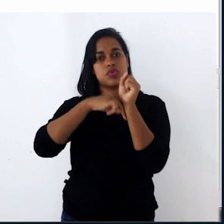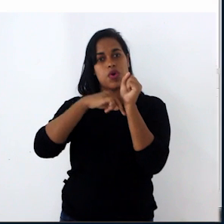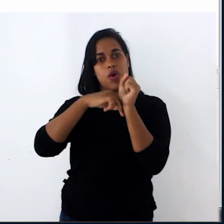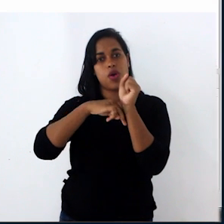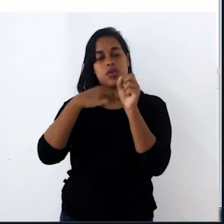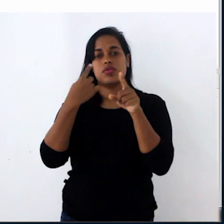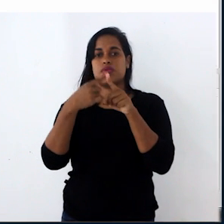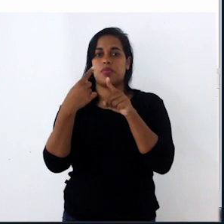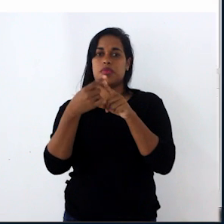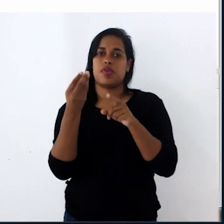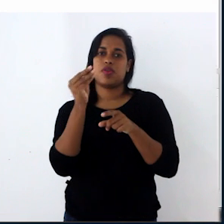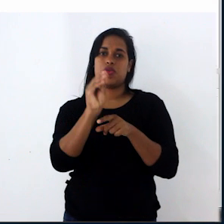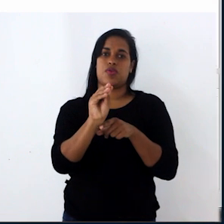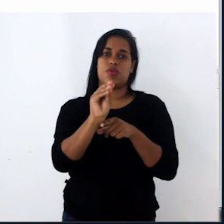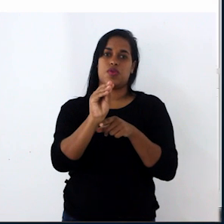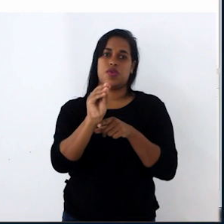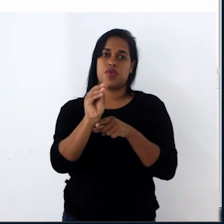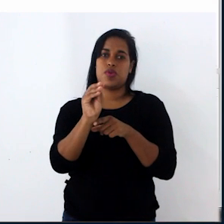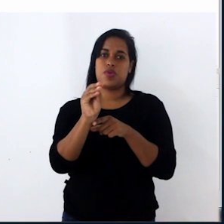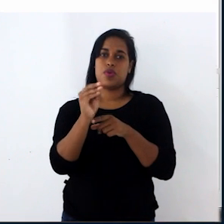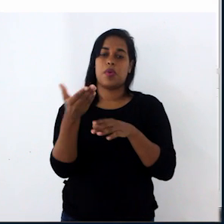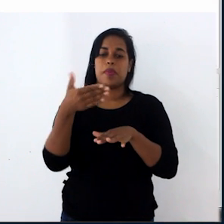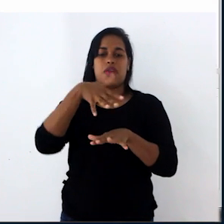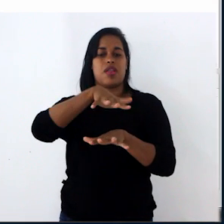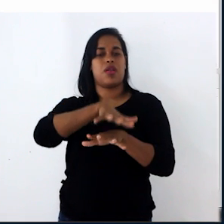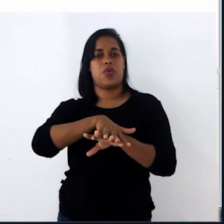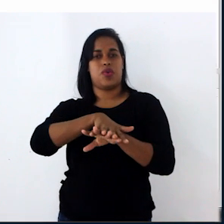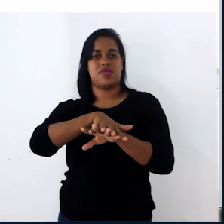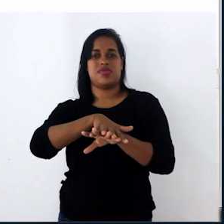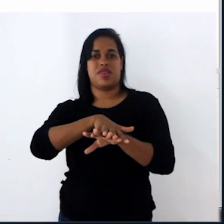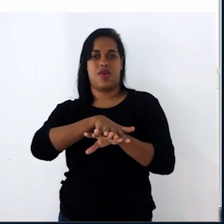eu coloquei como auto-incremento. Então ele